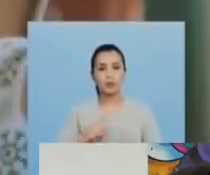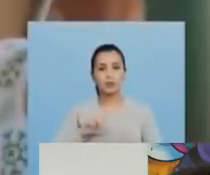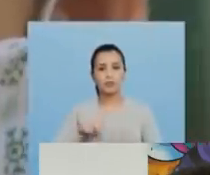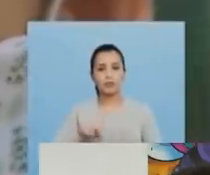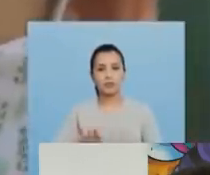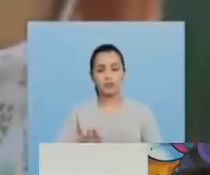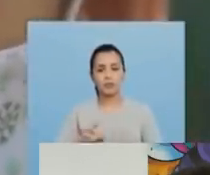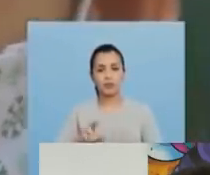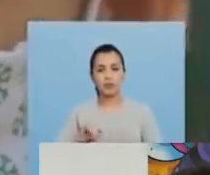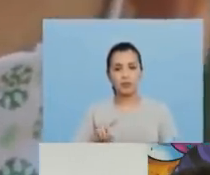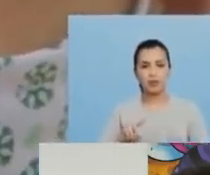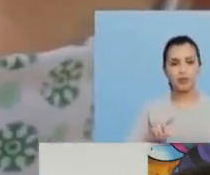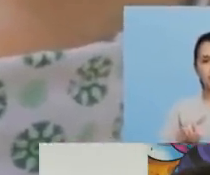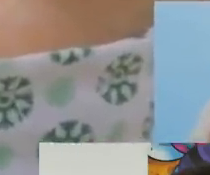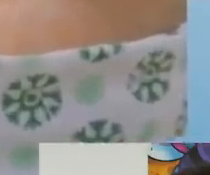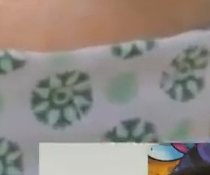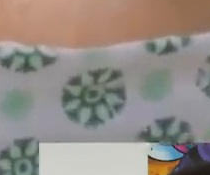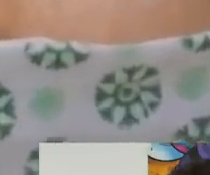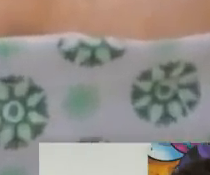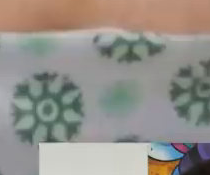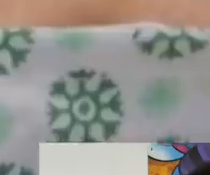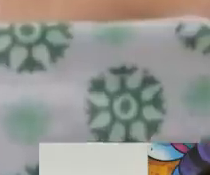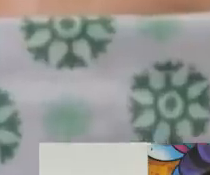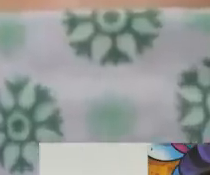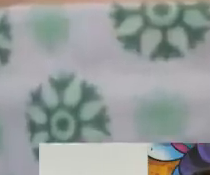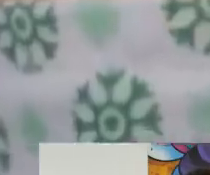Meu nome é Jane Creide.